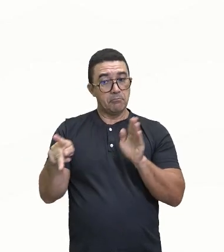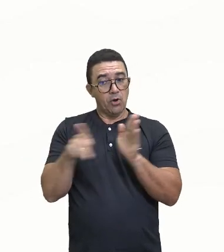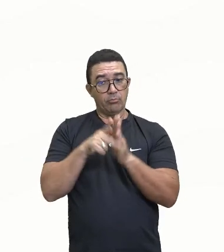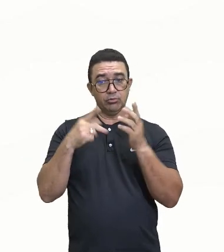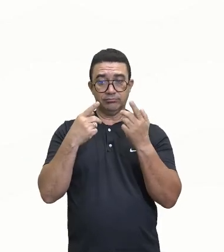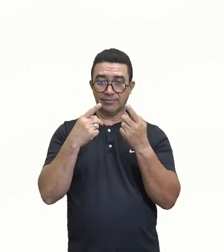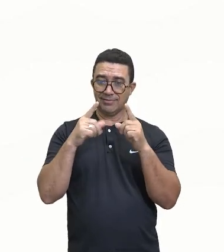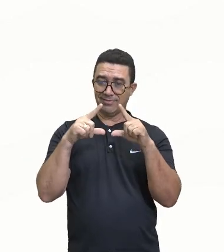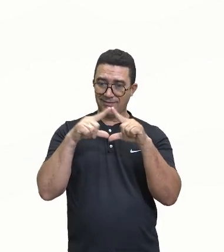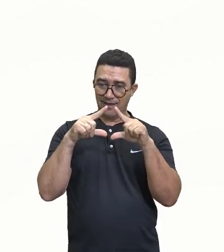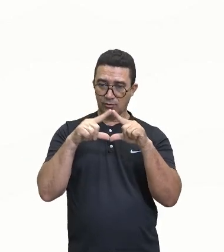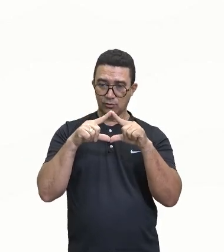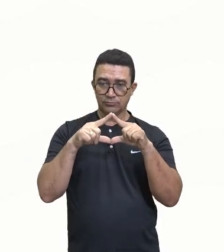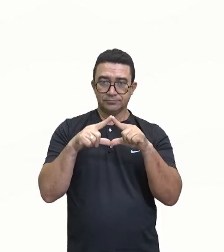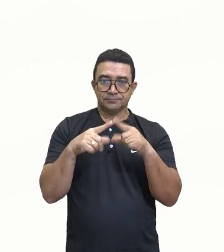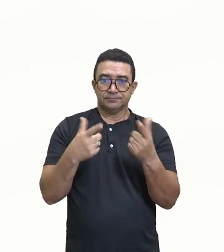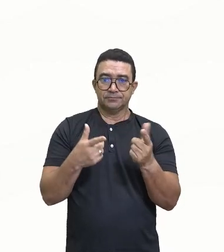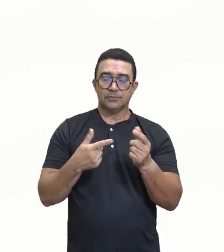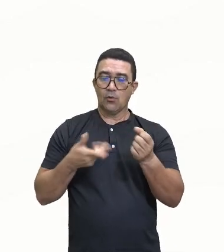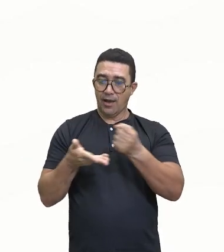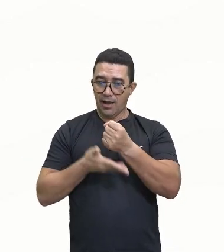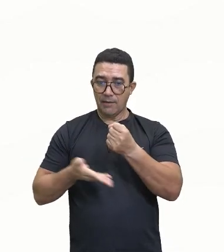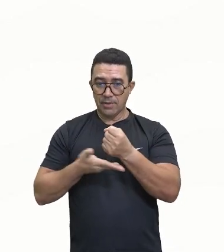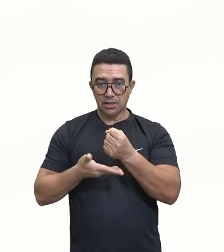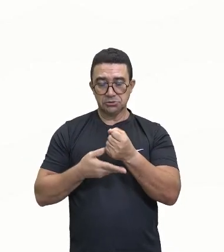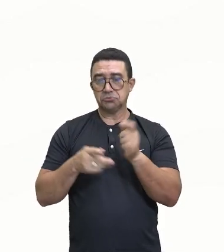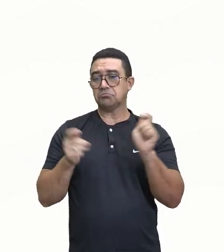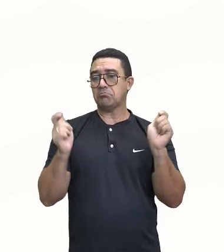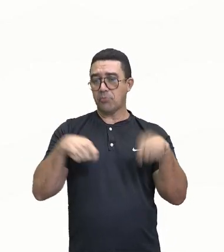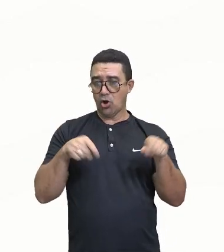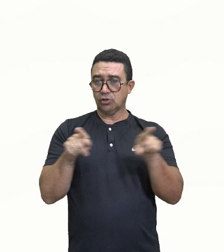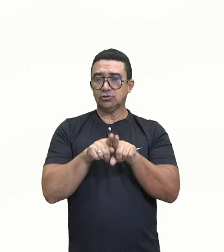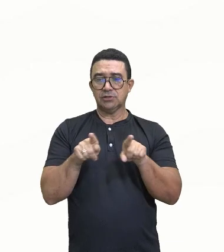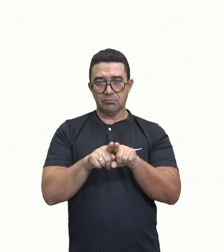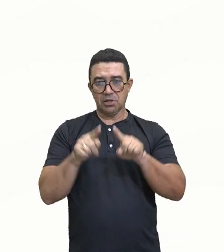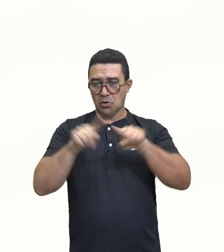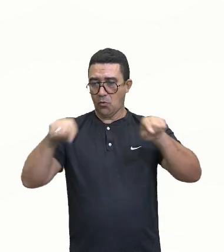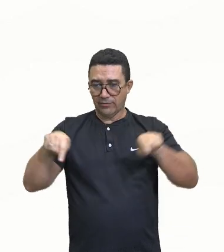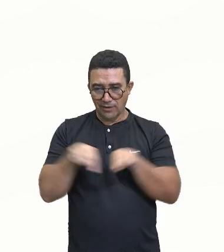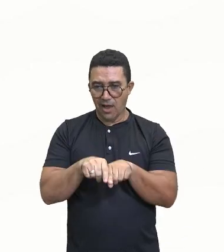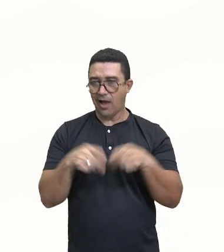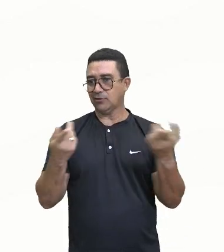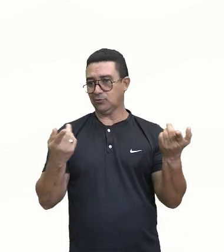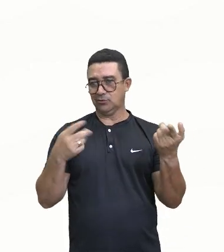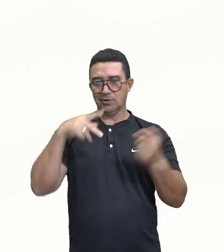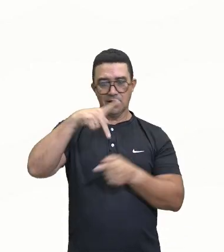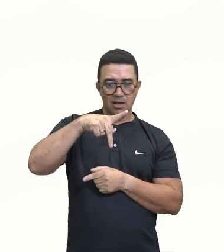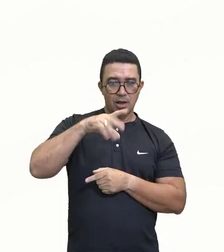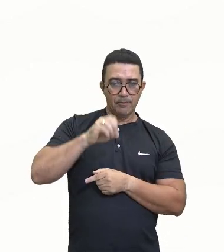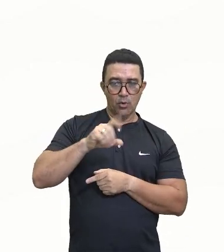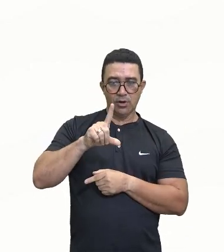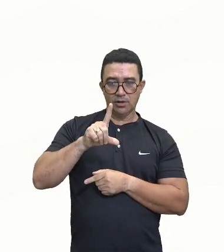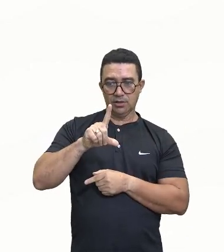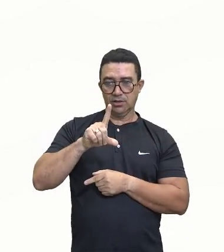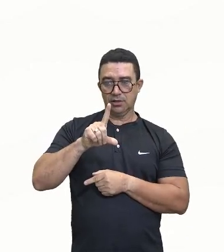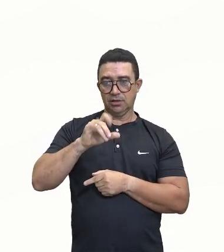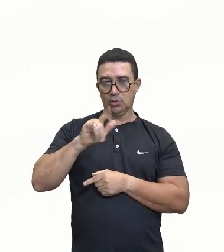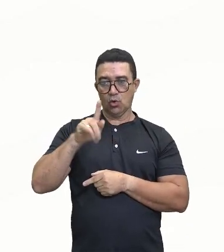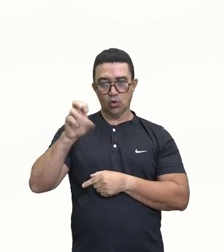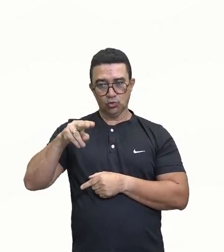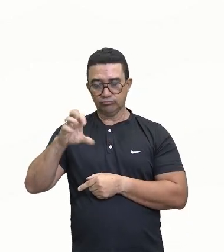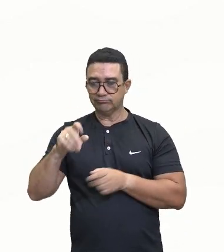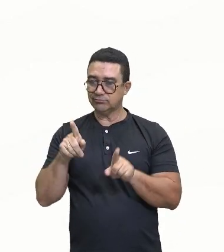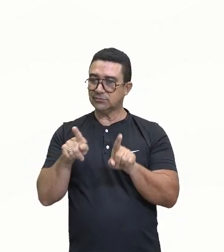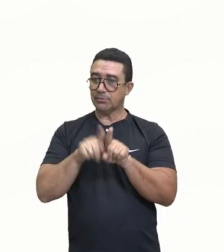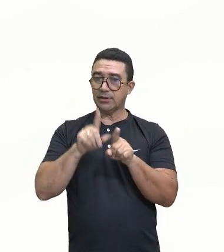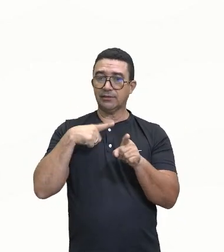a base pode ser outro polígono além do quadrado, tá ok? E nós temos as arestas, que